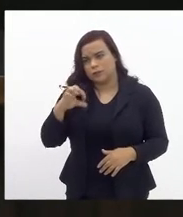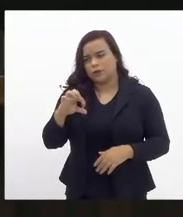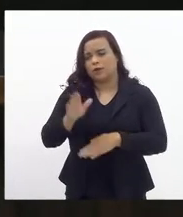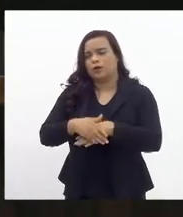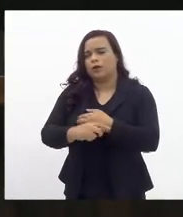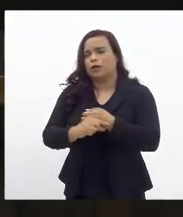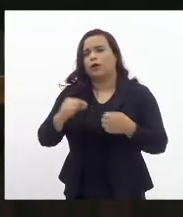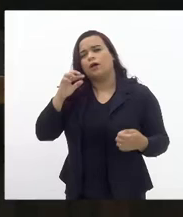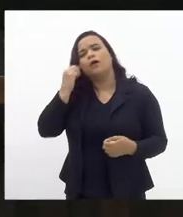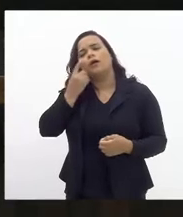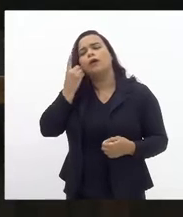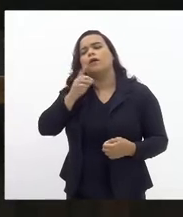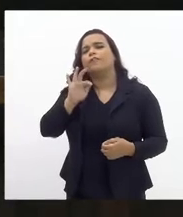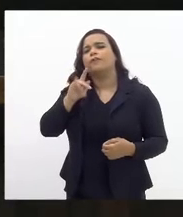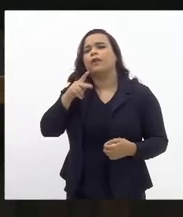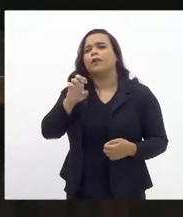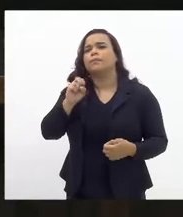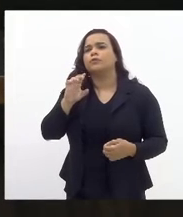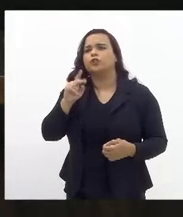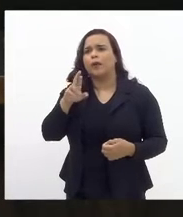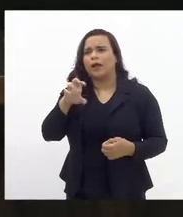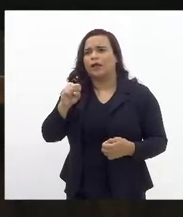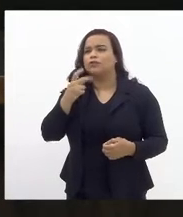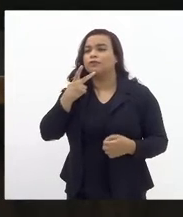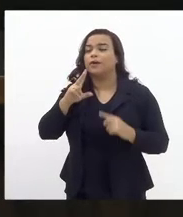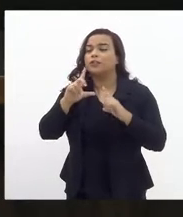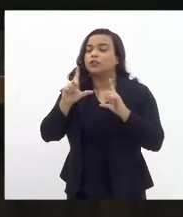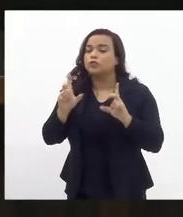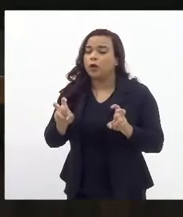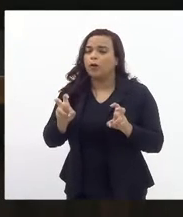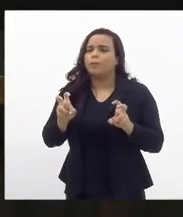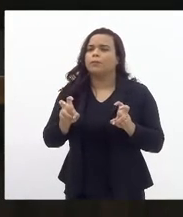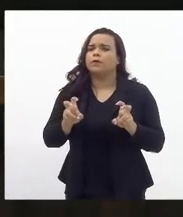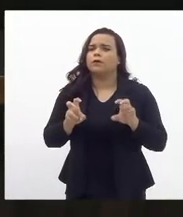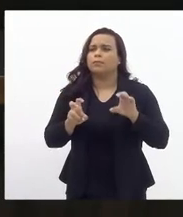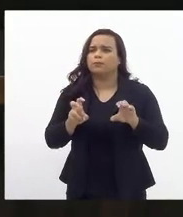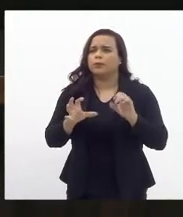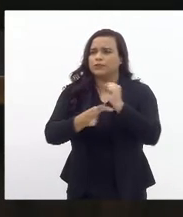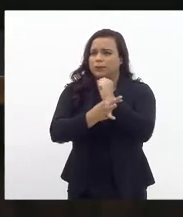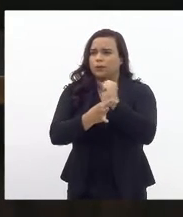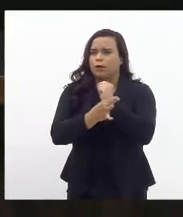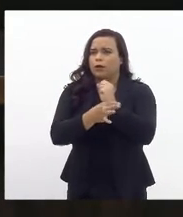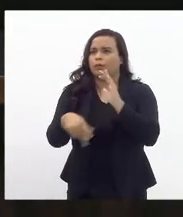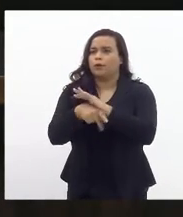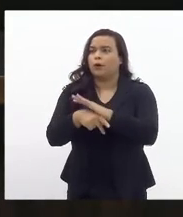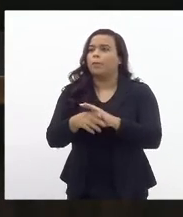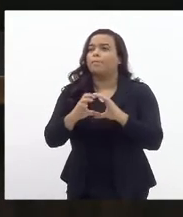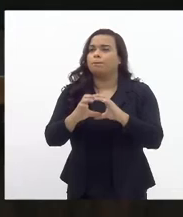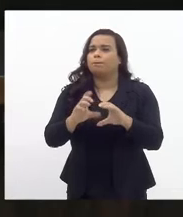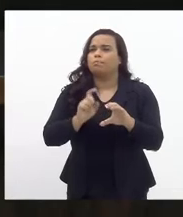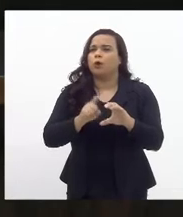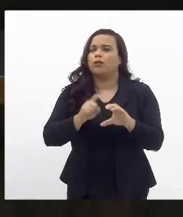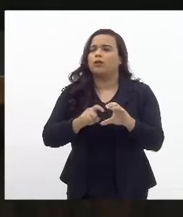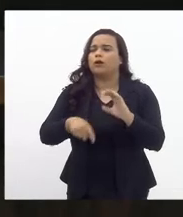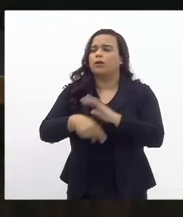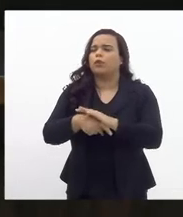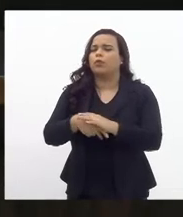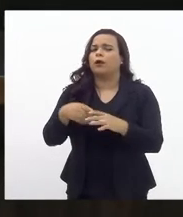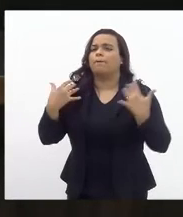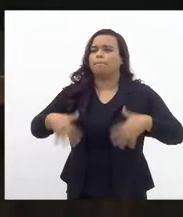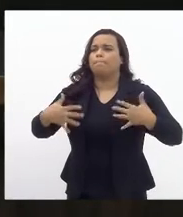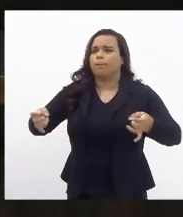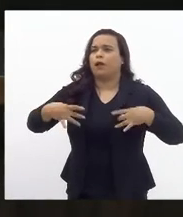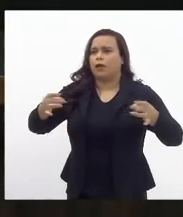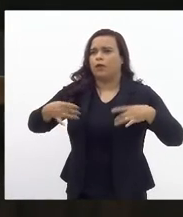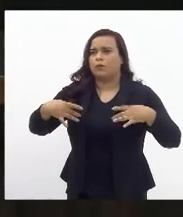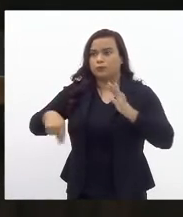do deputado Felipe Soares, que dispõe sobre o dispositivo de segurança conhecido como botão do pânico para mulheres vítimas de violência doméstica e familiar no âmbito